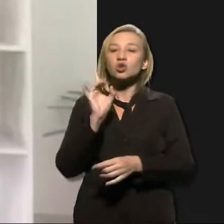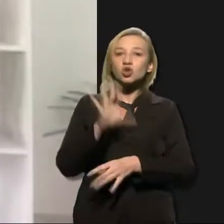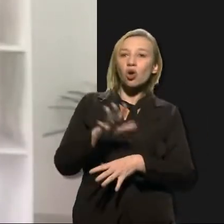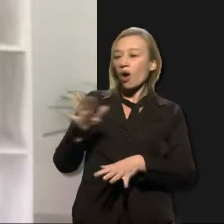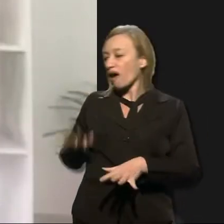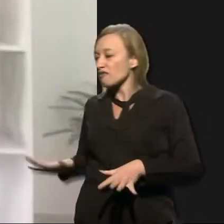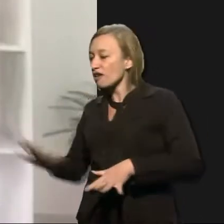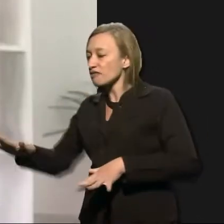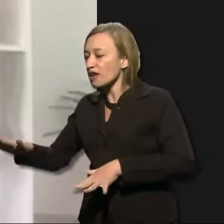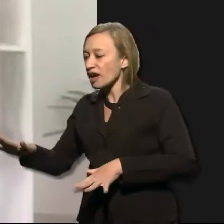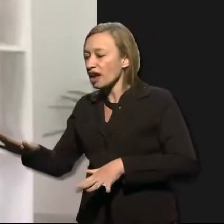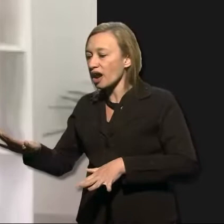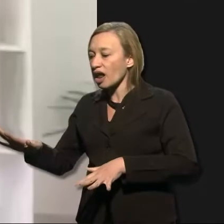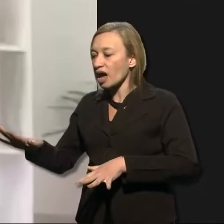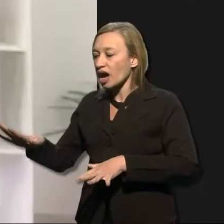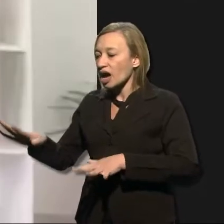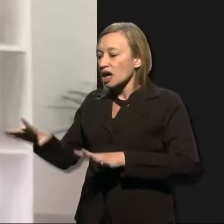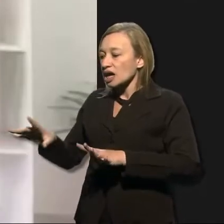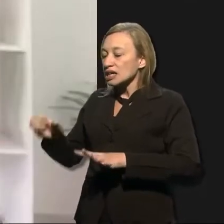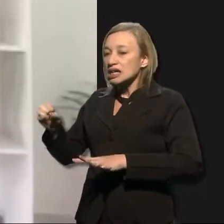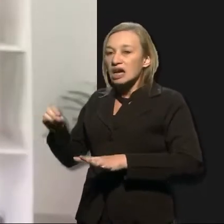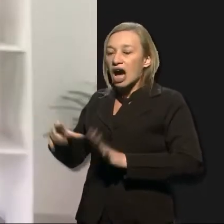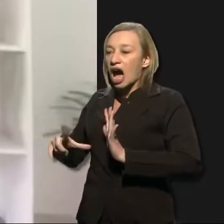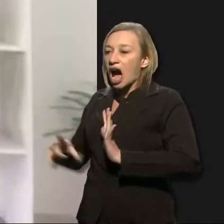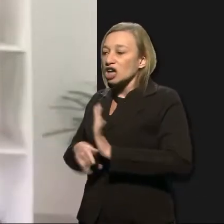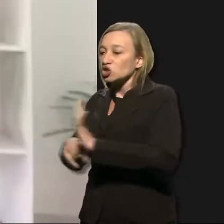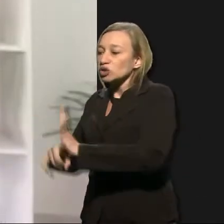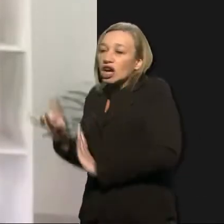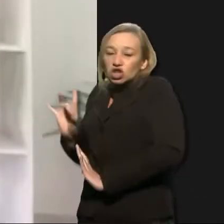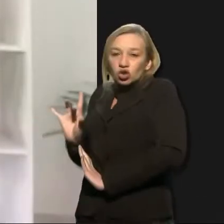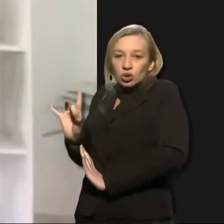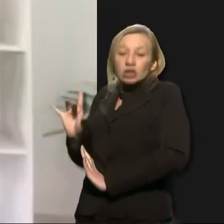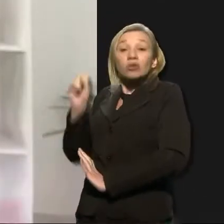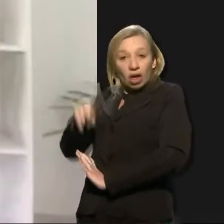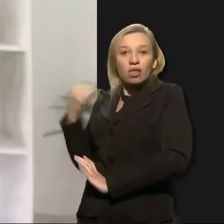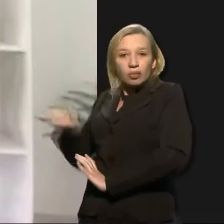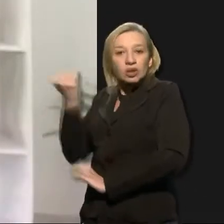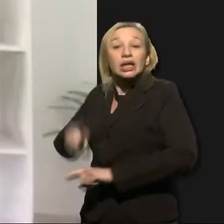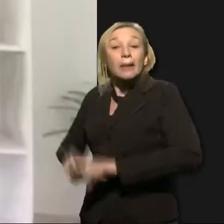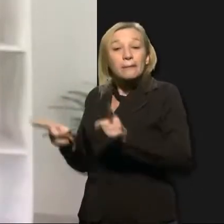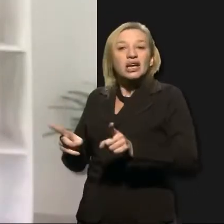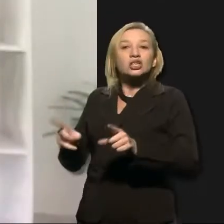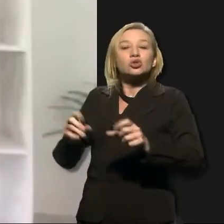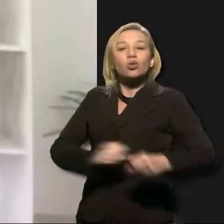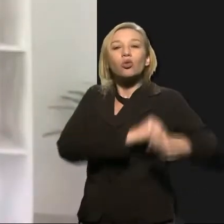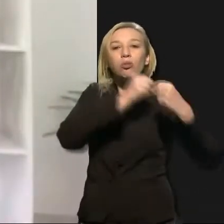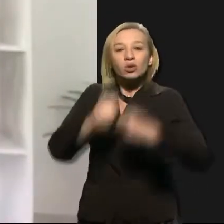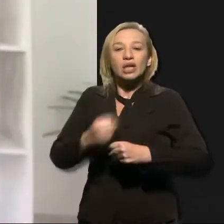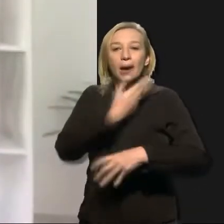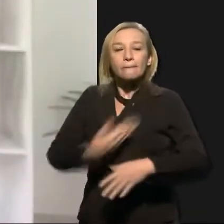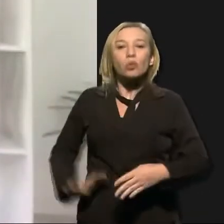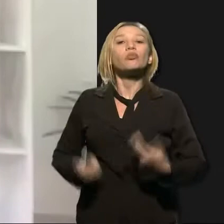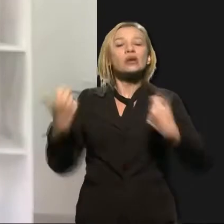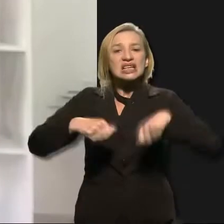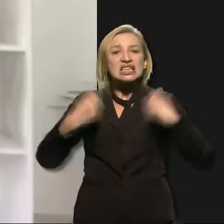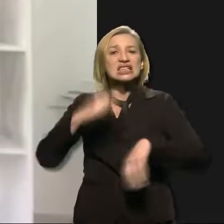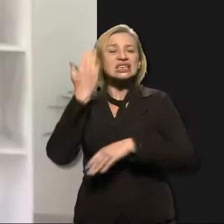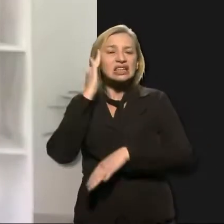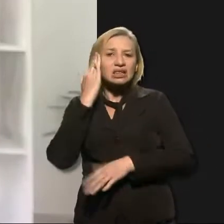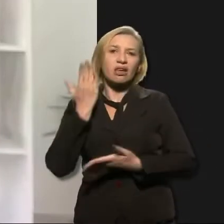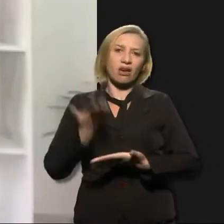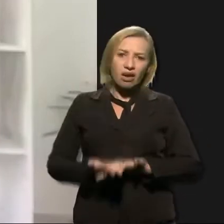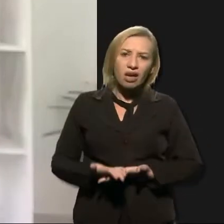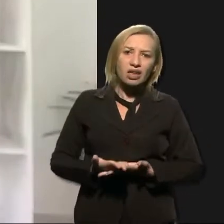né? Não basta só a favela se autogerir, se auto-organizar, o que é muito importante. Mas o poder público tem